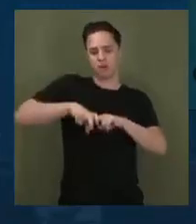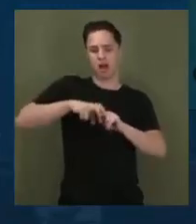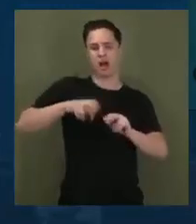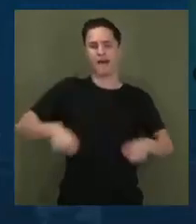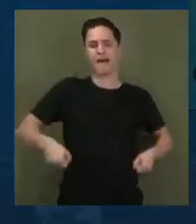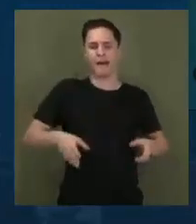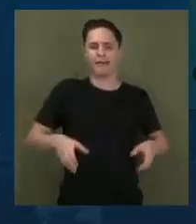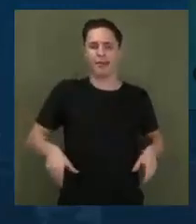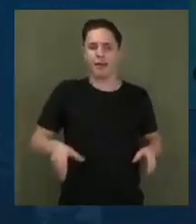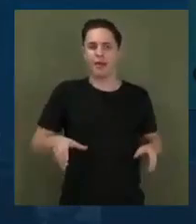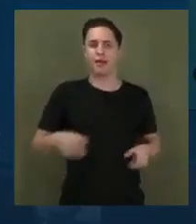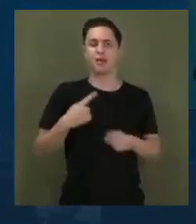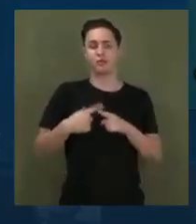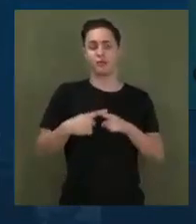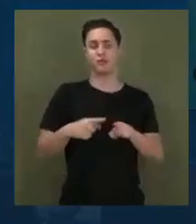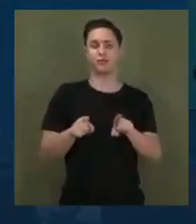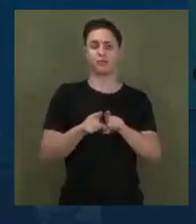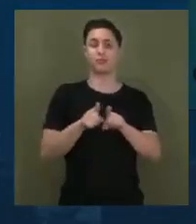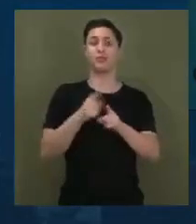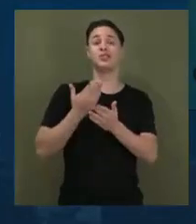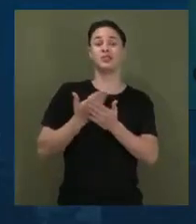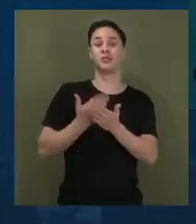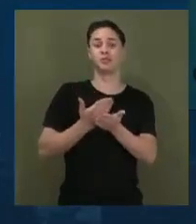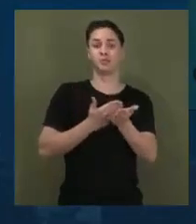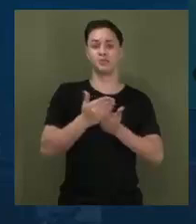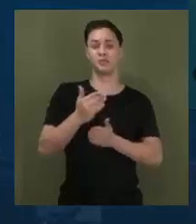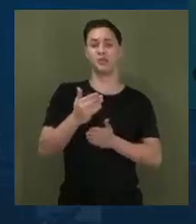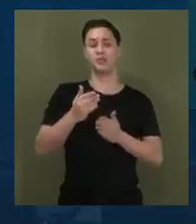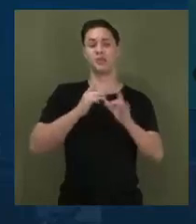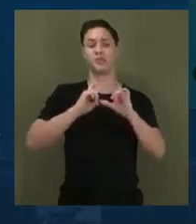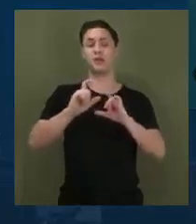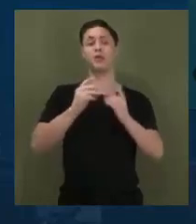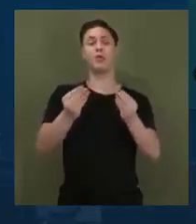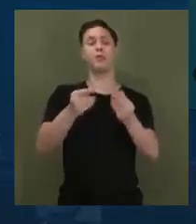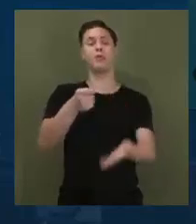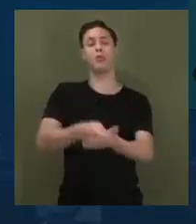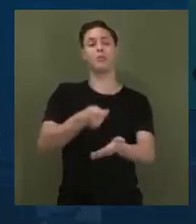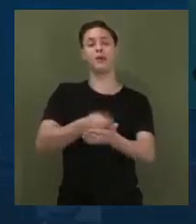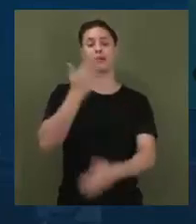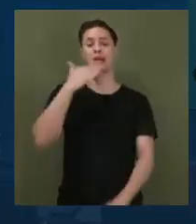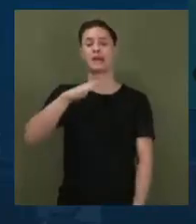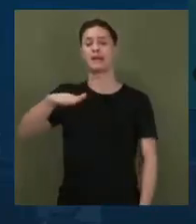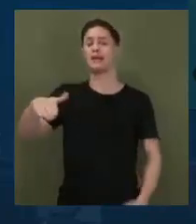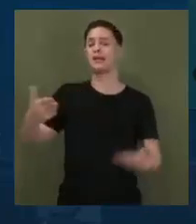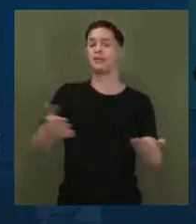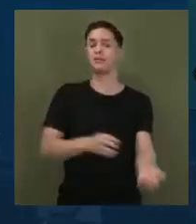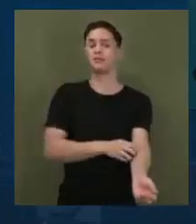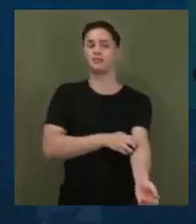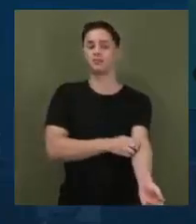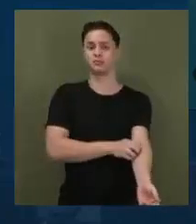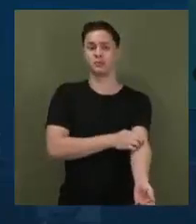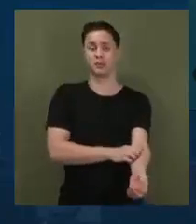Estudo inicial da Pfizer. Como que se obriga vacinação de criança